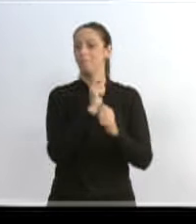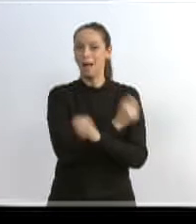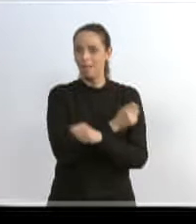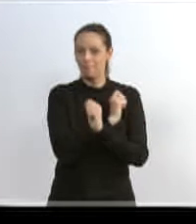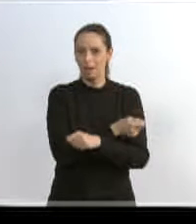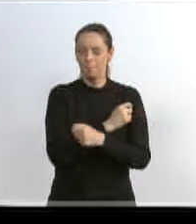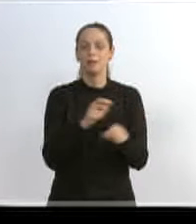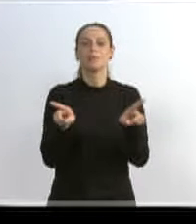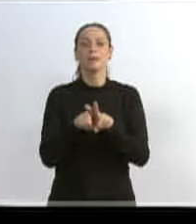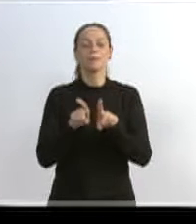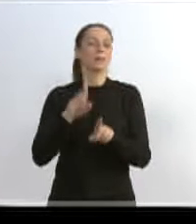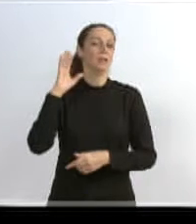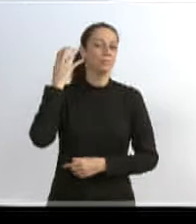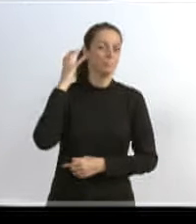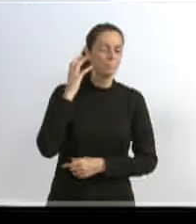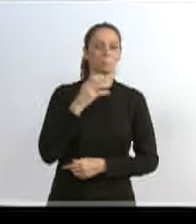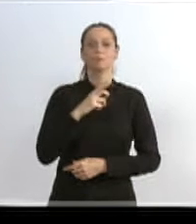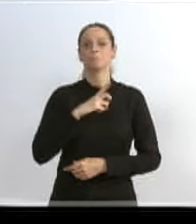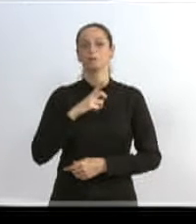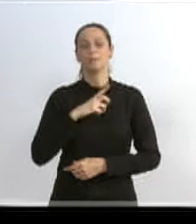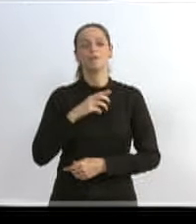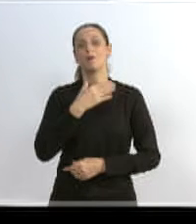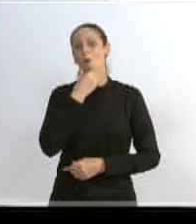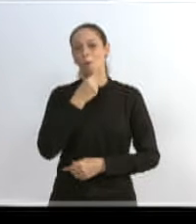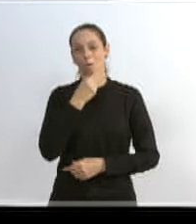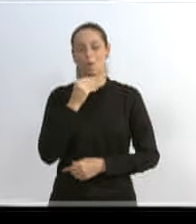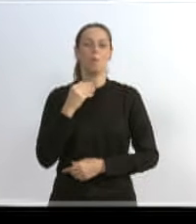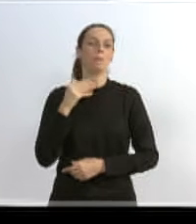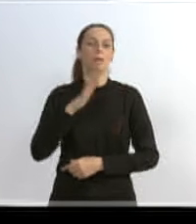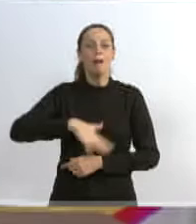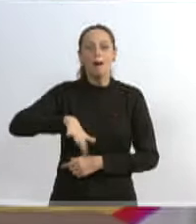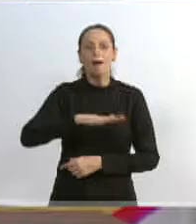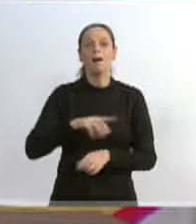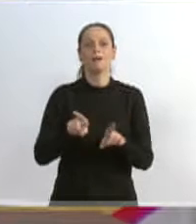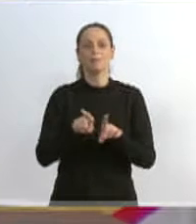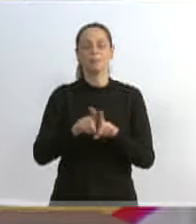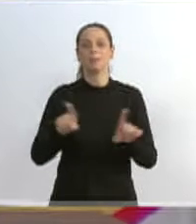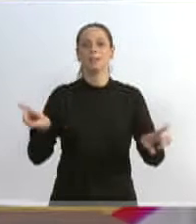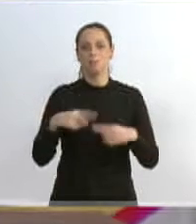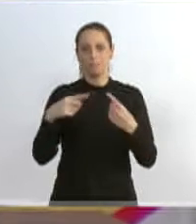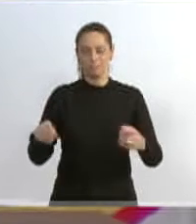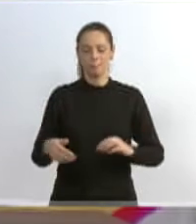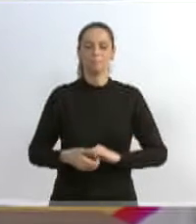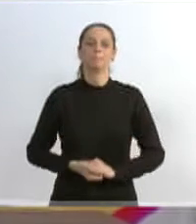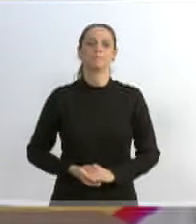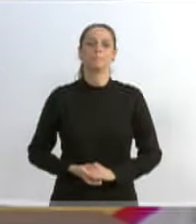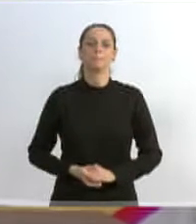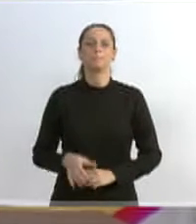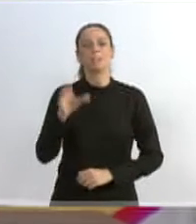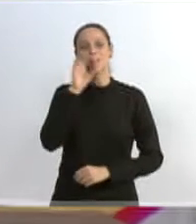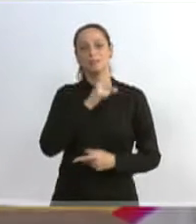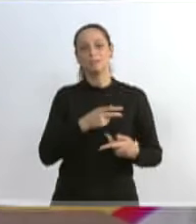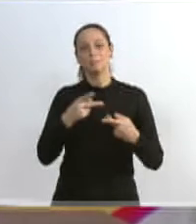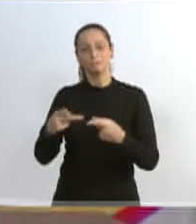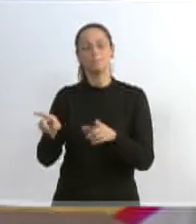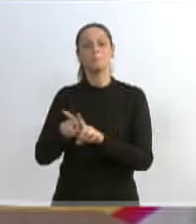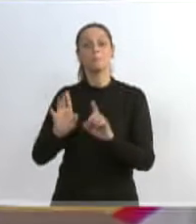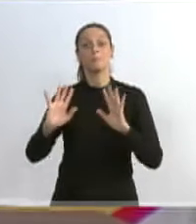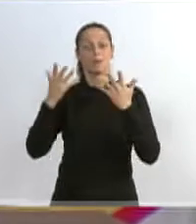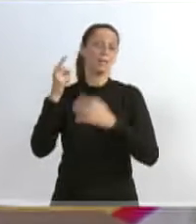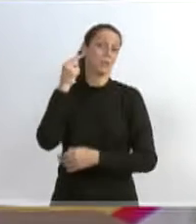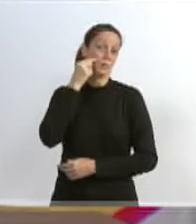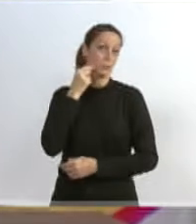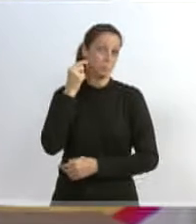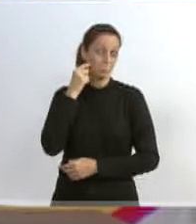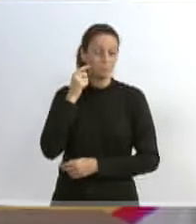radialistas baleias aparecida da rádio clube outros amigos da classe musical enfim time sabe também na festa junina na vela pequena tem as fotos